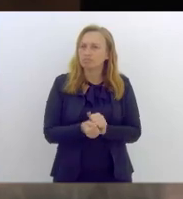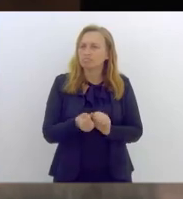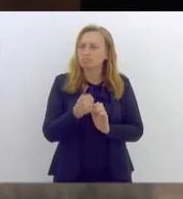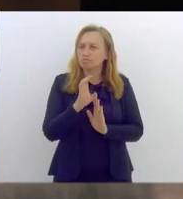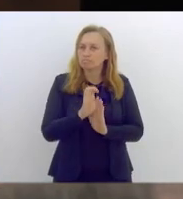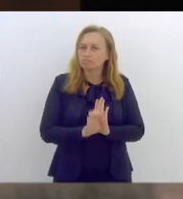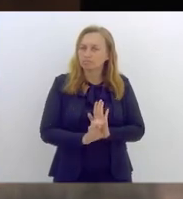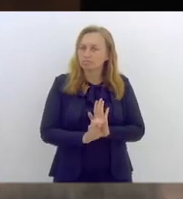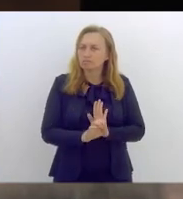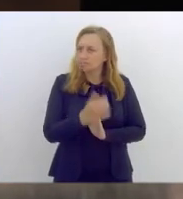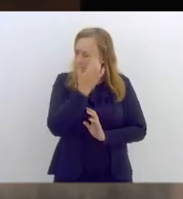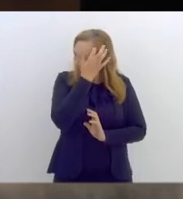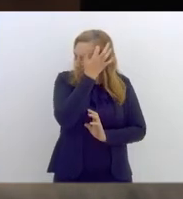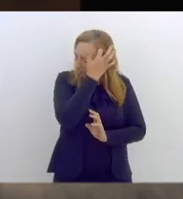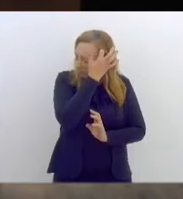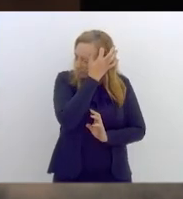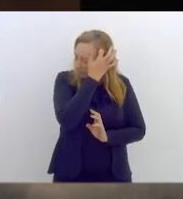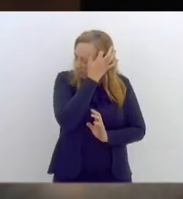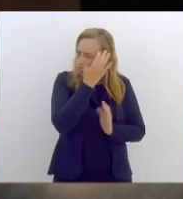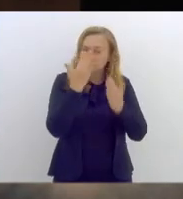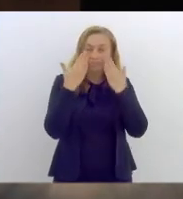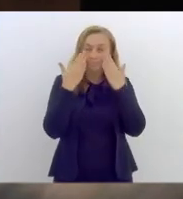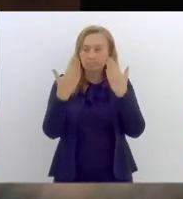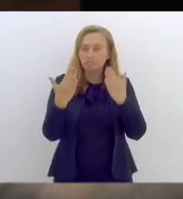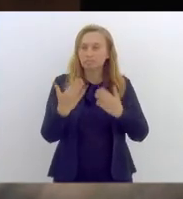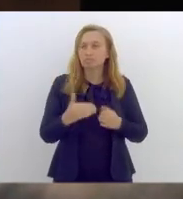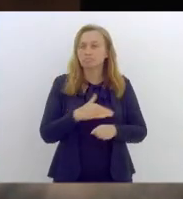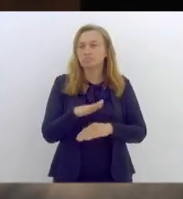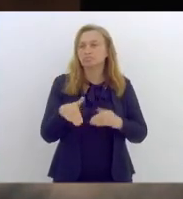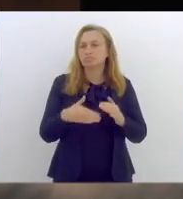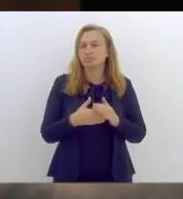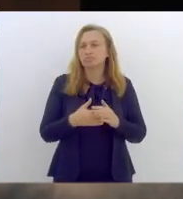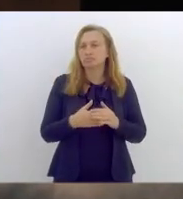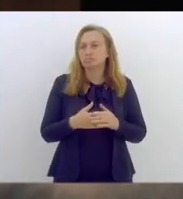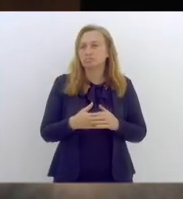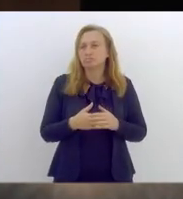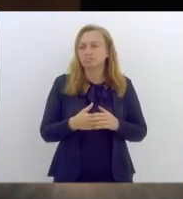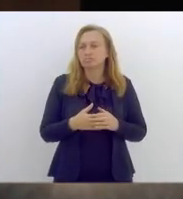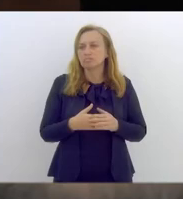emendas apresentamos no total